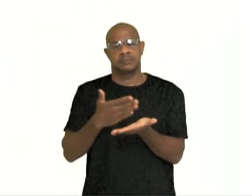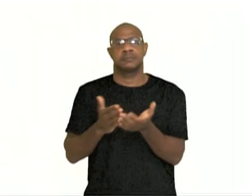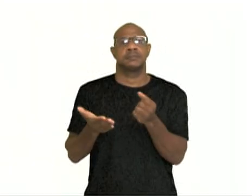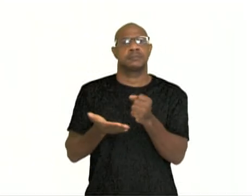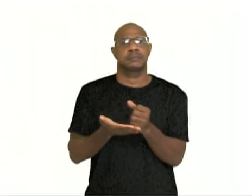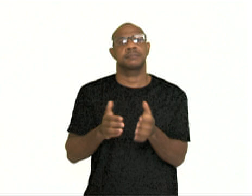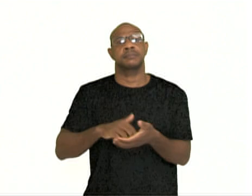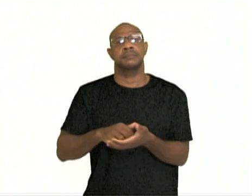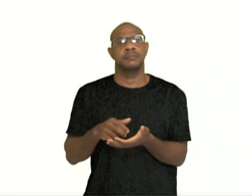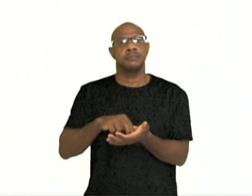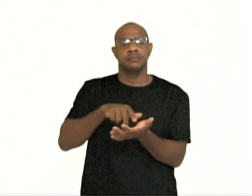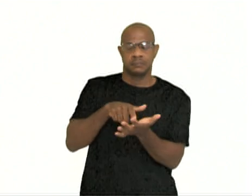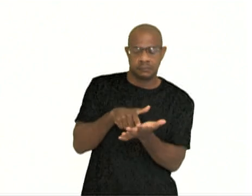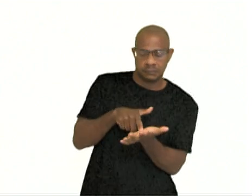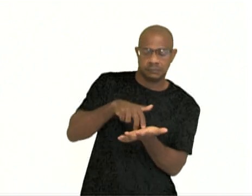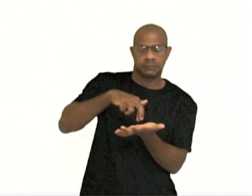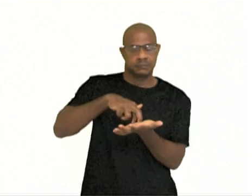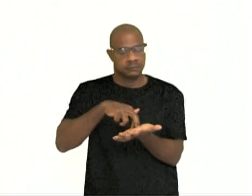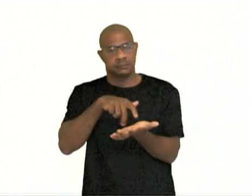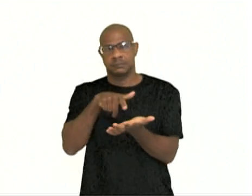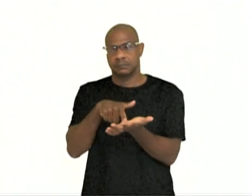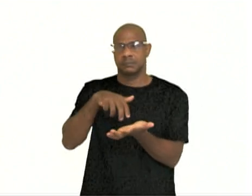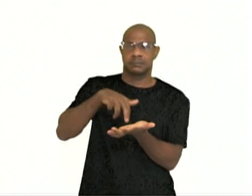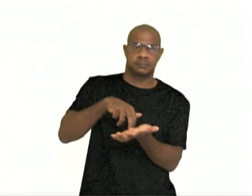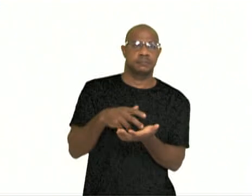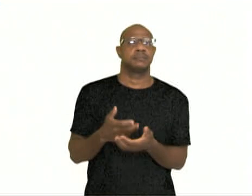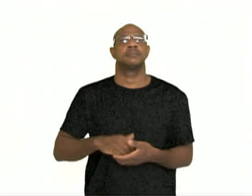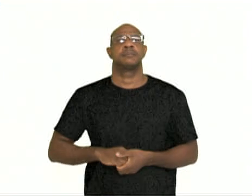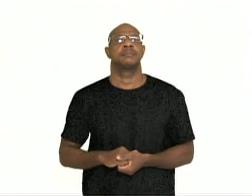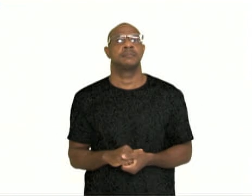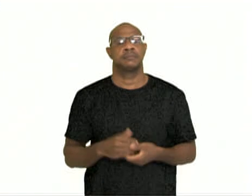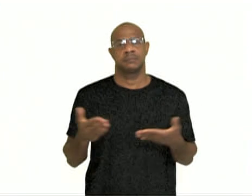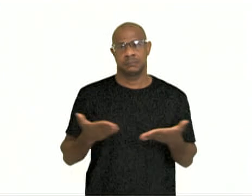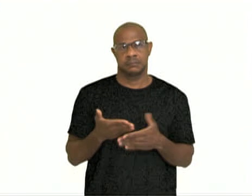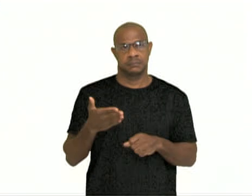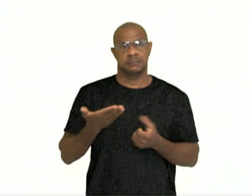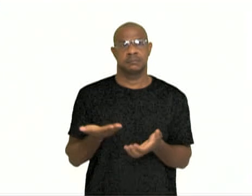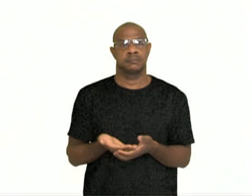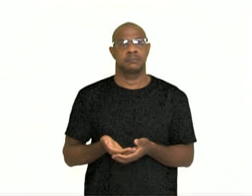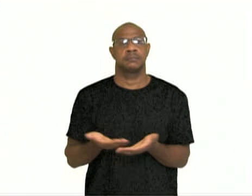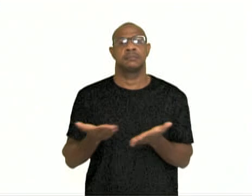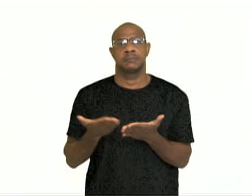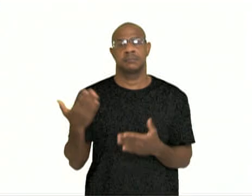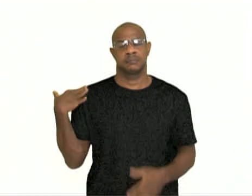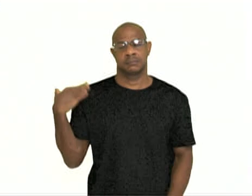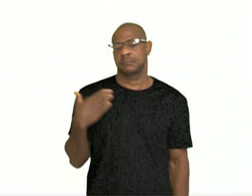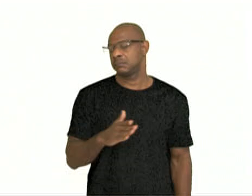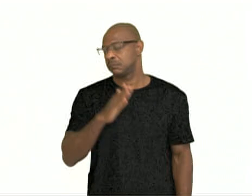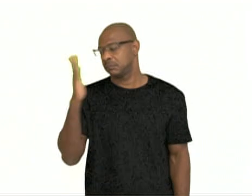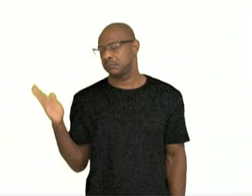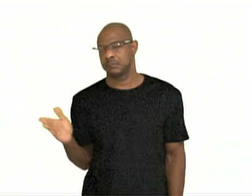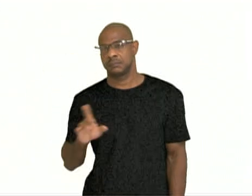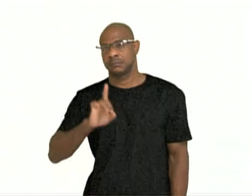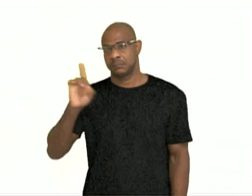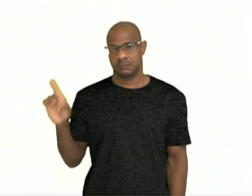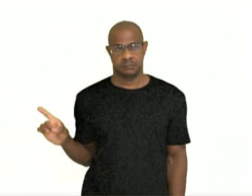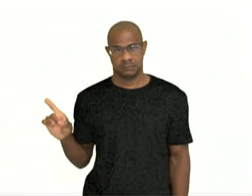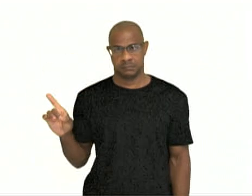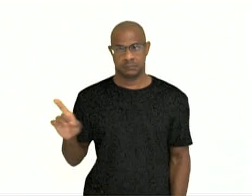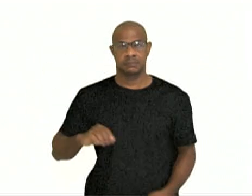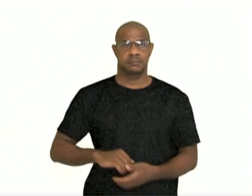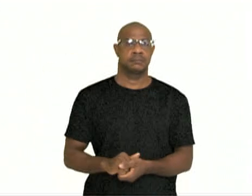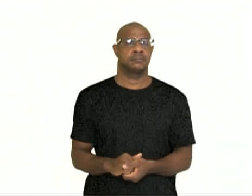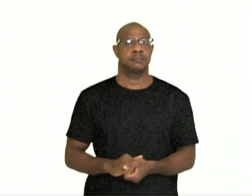para a esquerda, volto para a base, beleza? Agora recuo para a direita, então você já está entendendo,